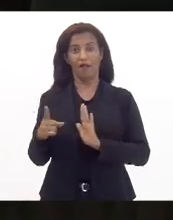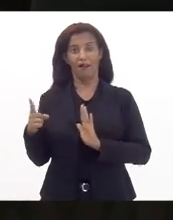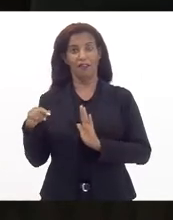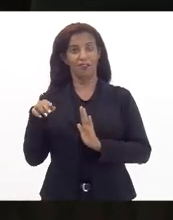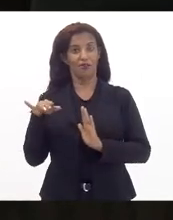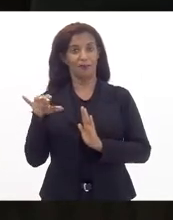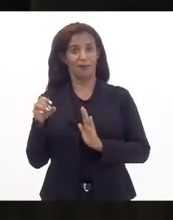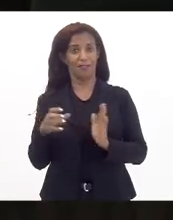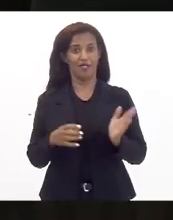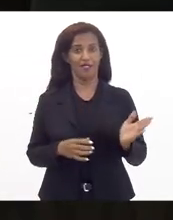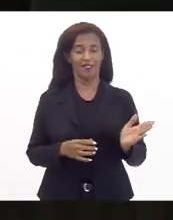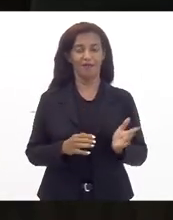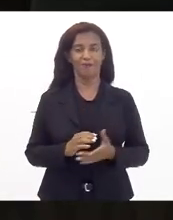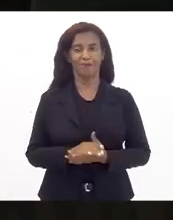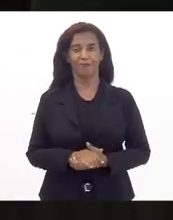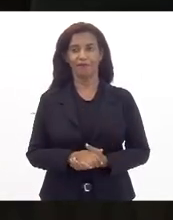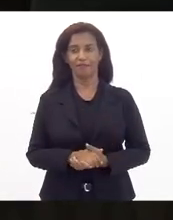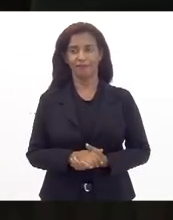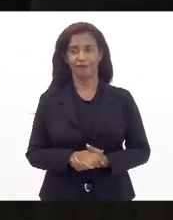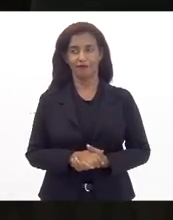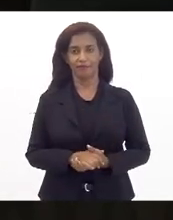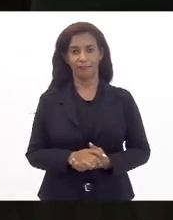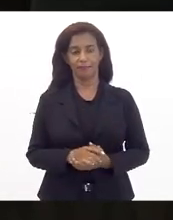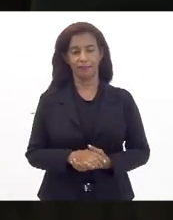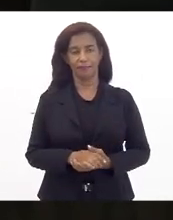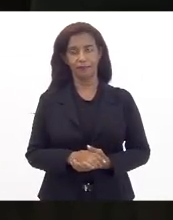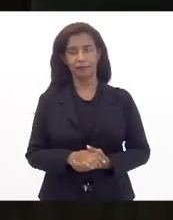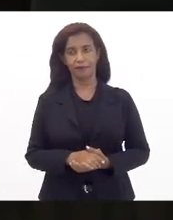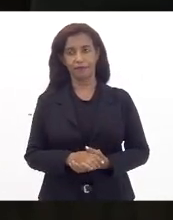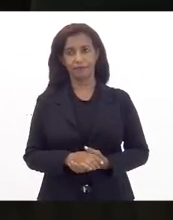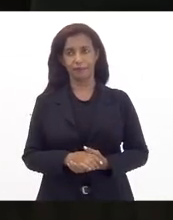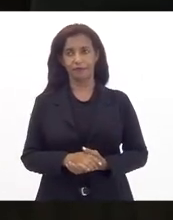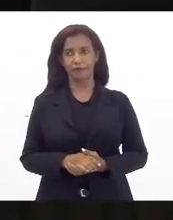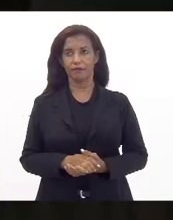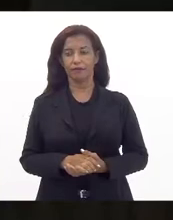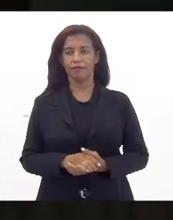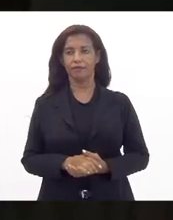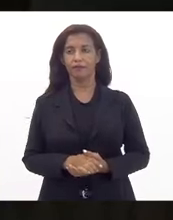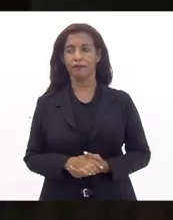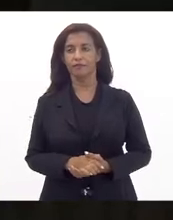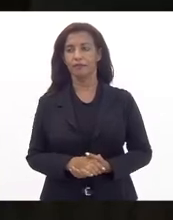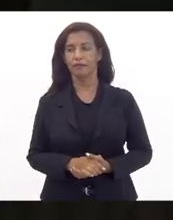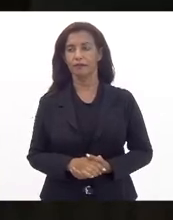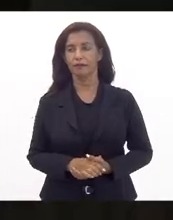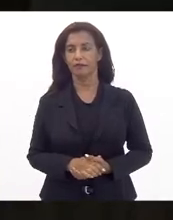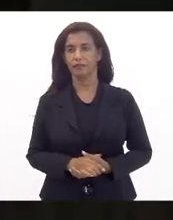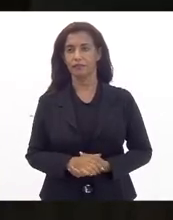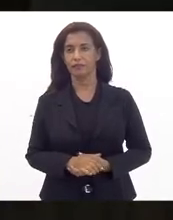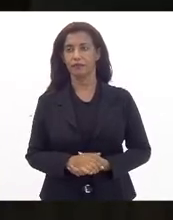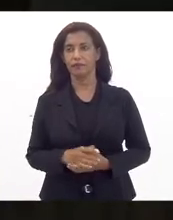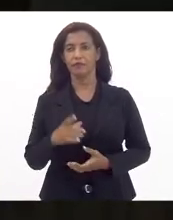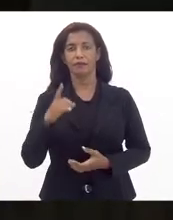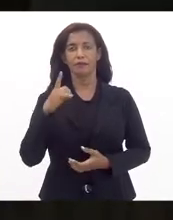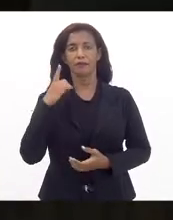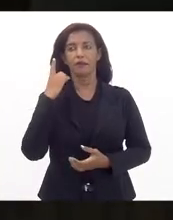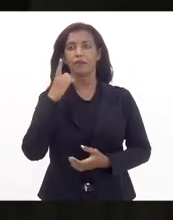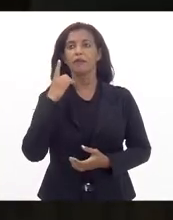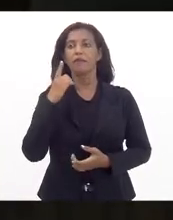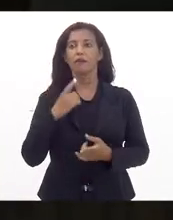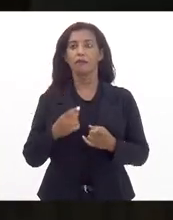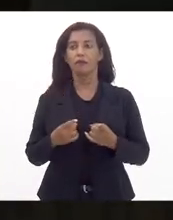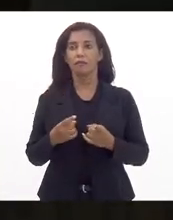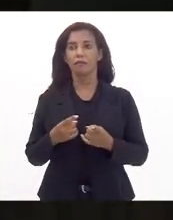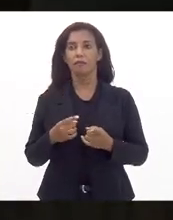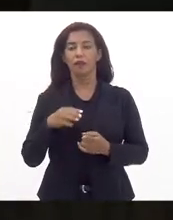porém pela ordem do deputado cordel logo em seguida declaração de voto do deputado Carlos minc